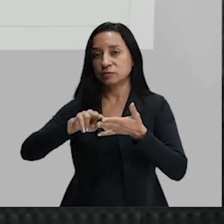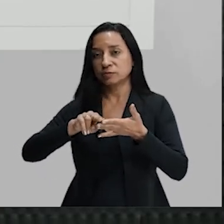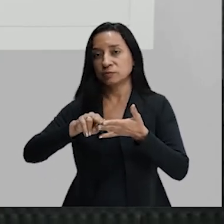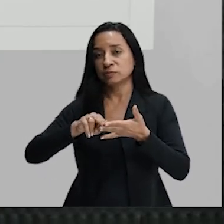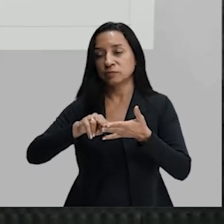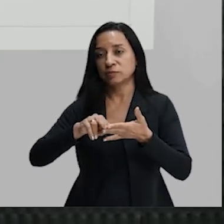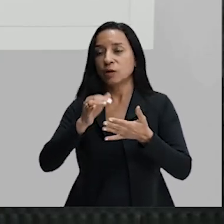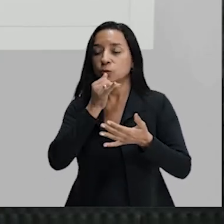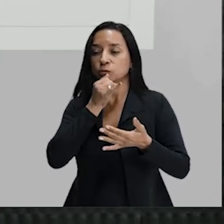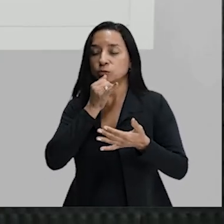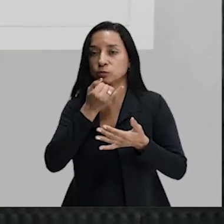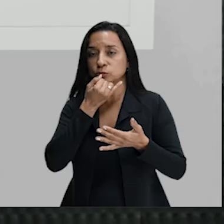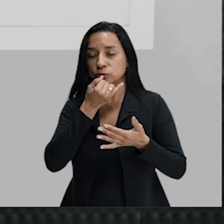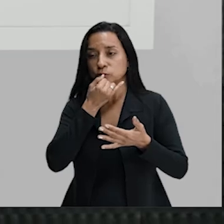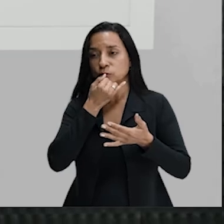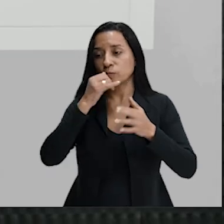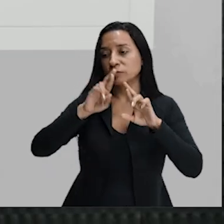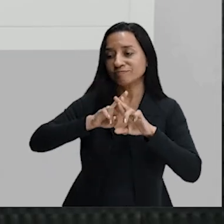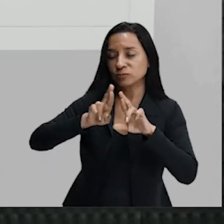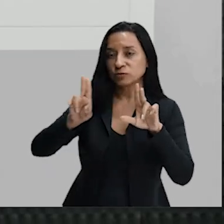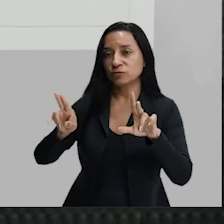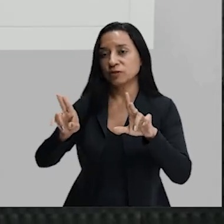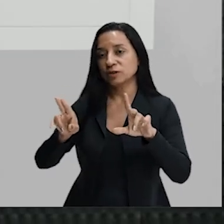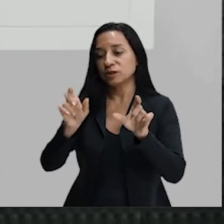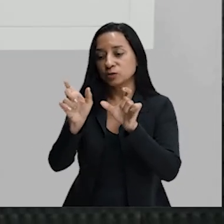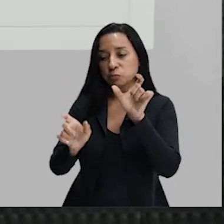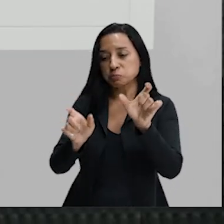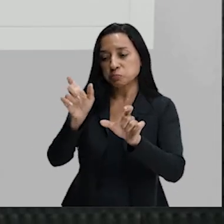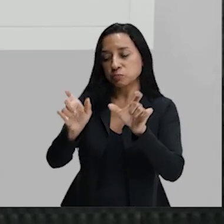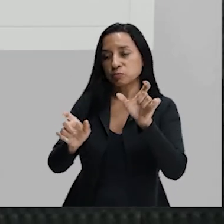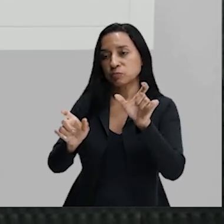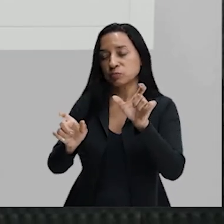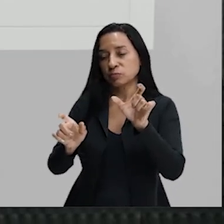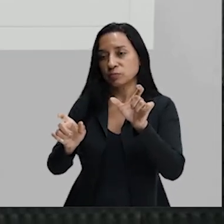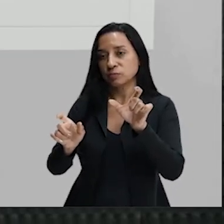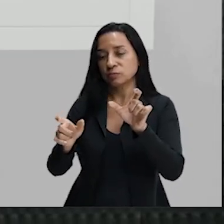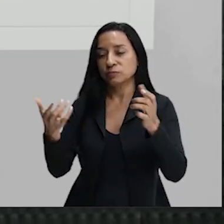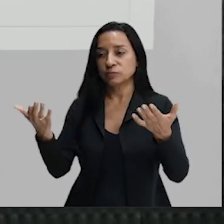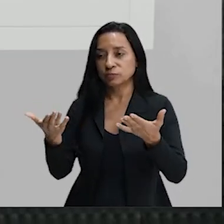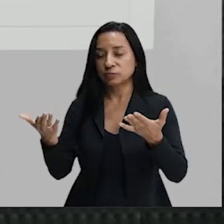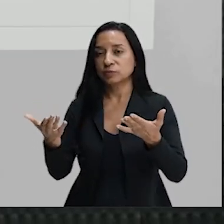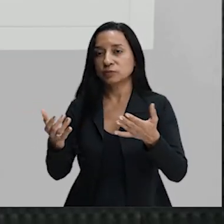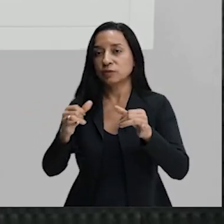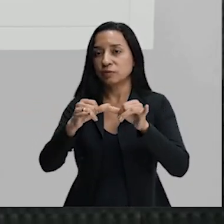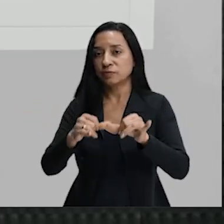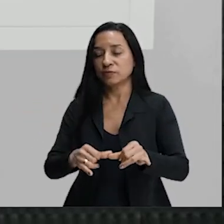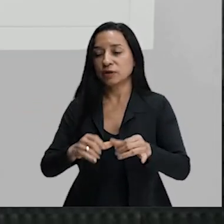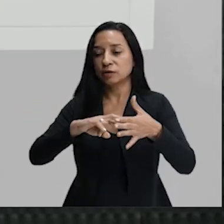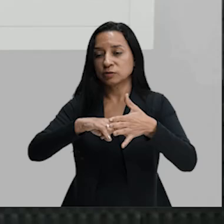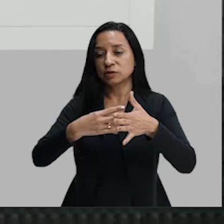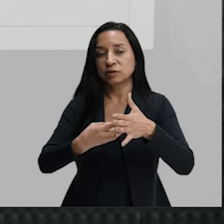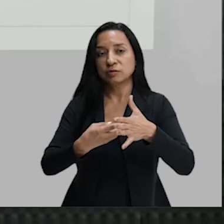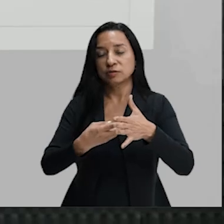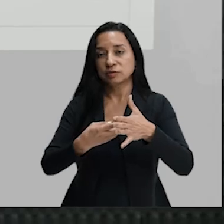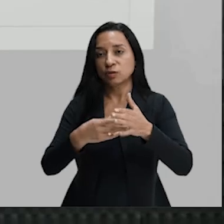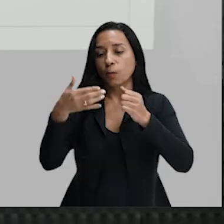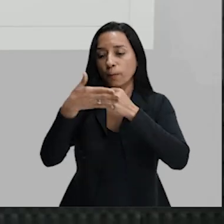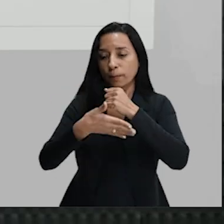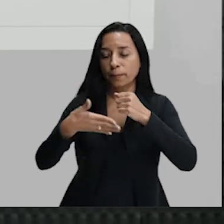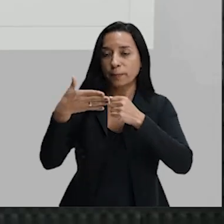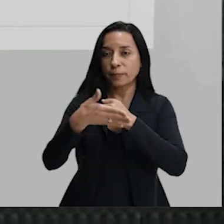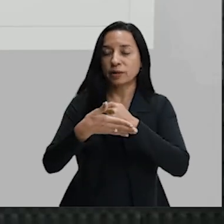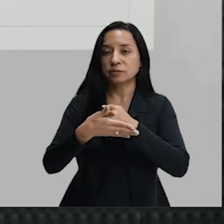uma interpretação de texto. A gente não tem tempo para fazer isso aqui. Nós vamos ficar com esse significado mais